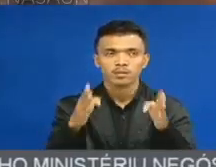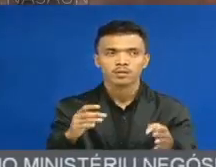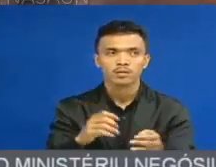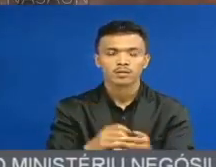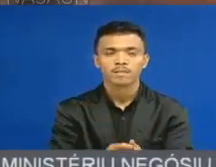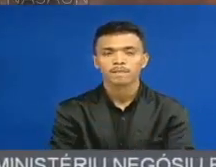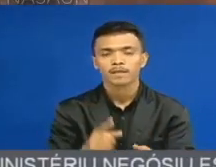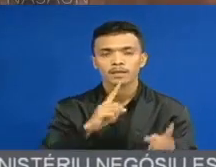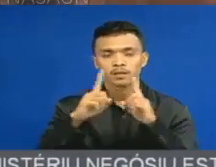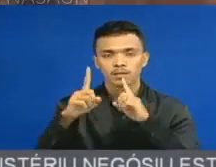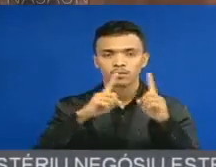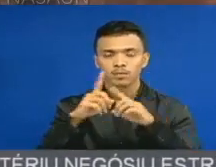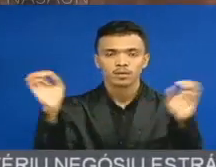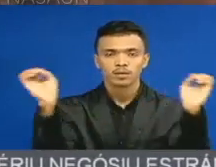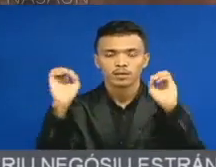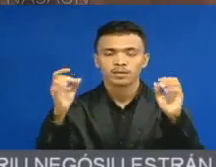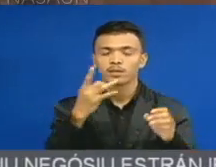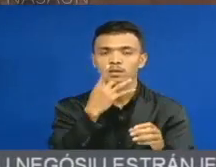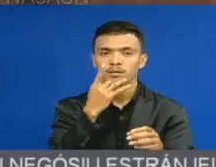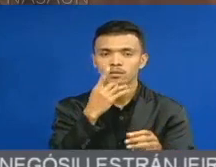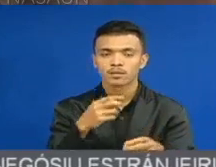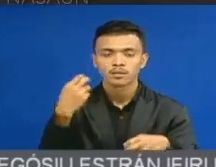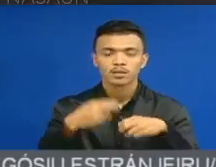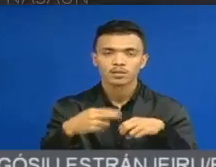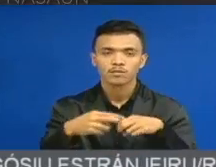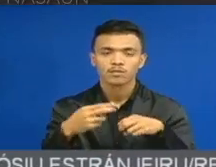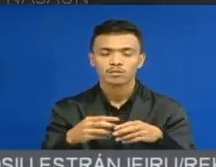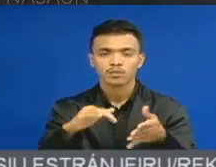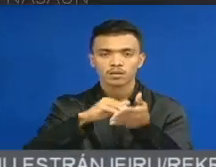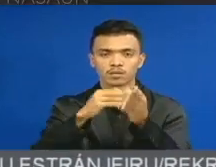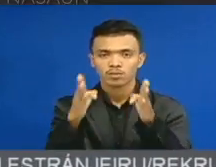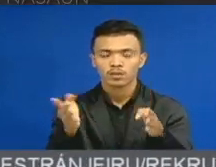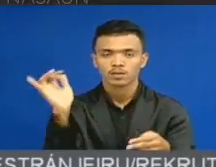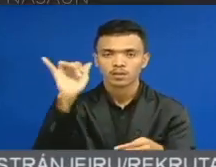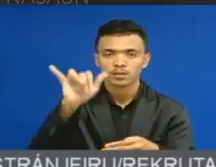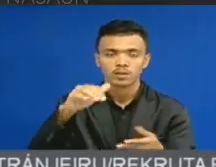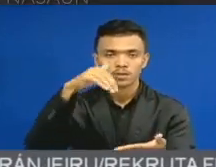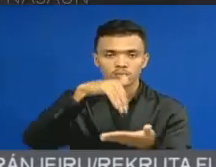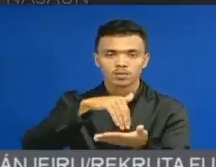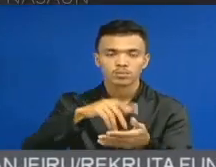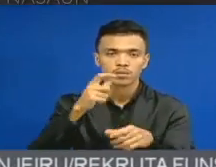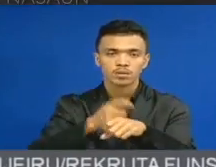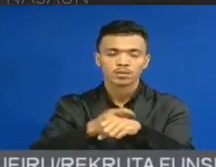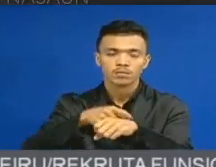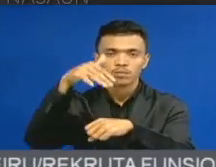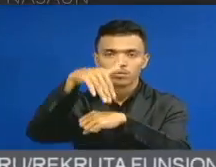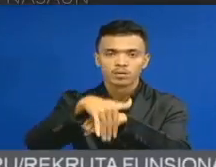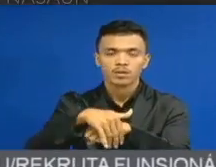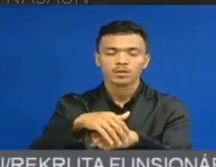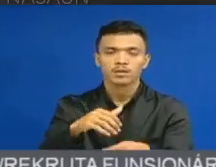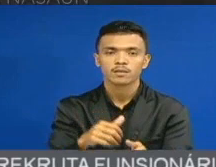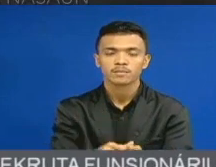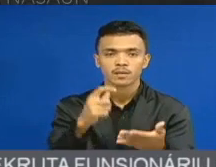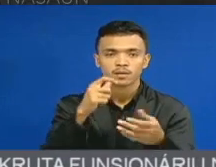Guzmão Cardoso explica la iha energia eletricidade dificulta teve se estudante sira atu estuda iha tempo kalan dala